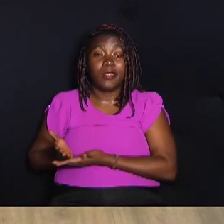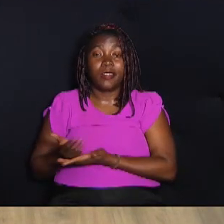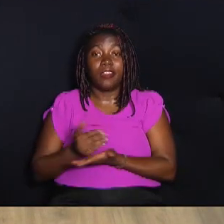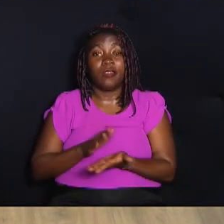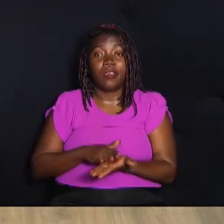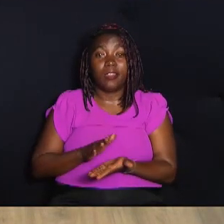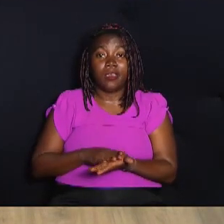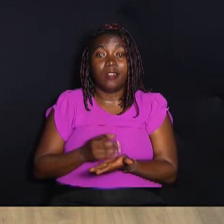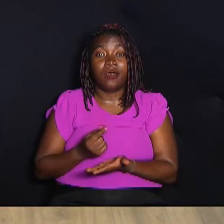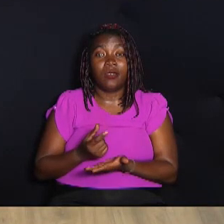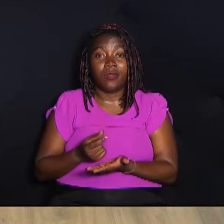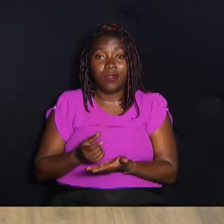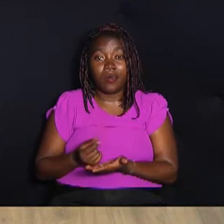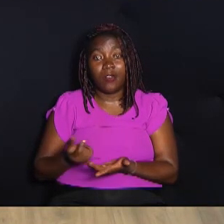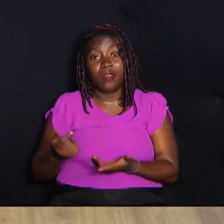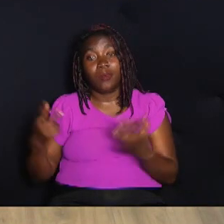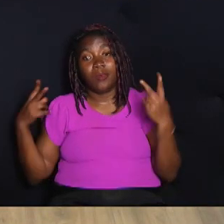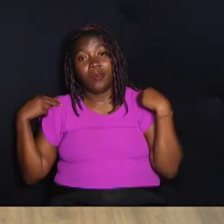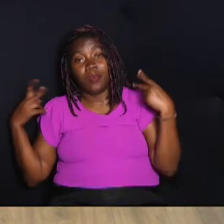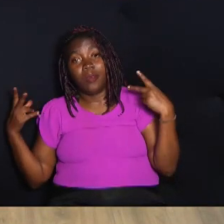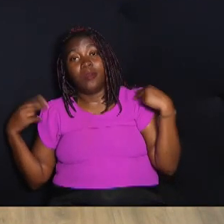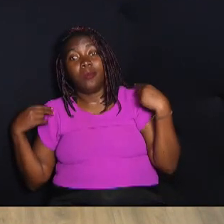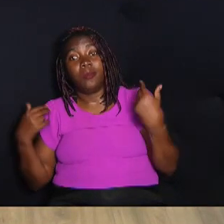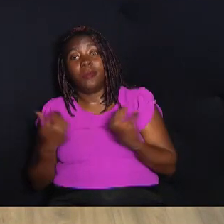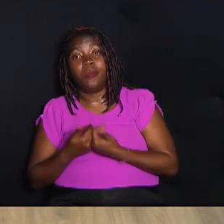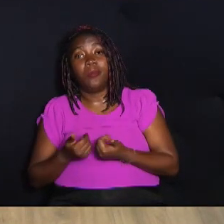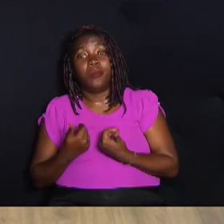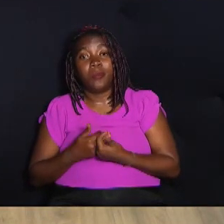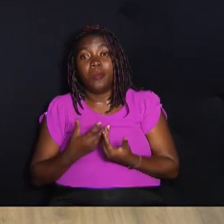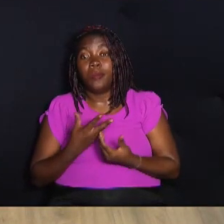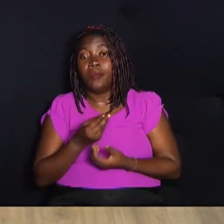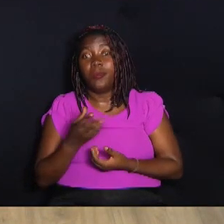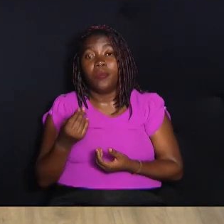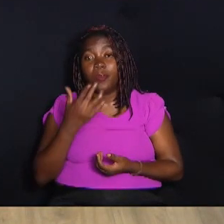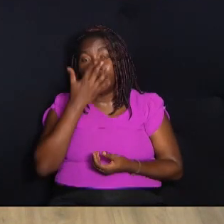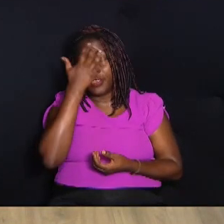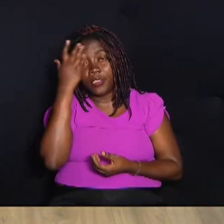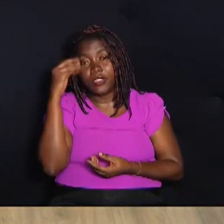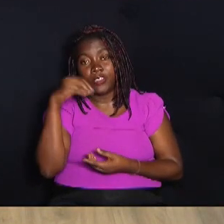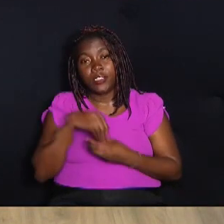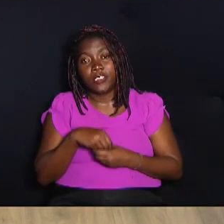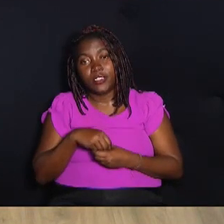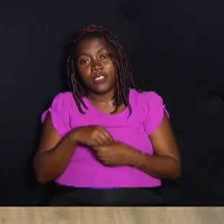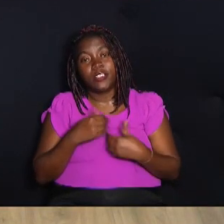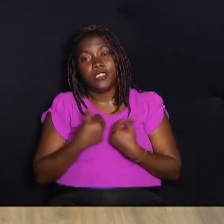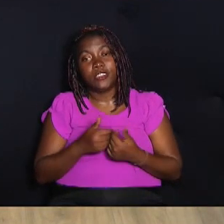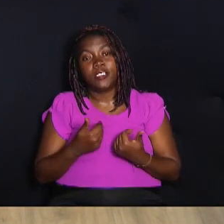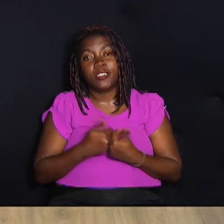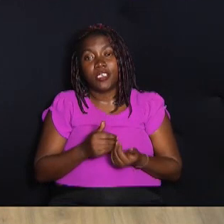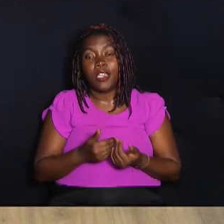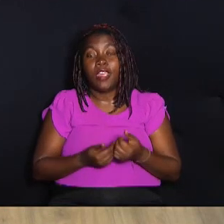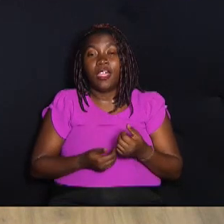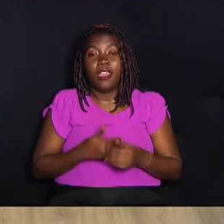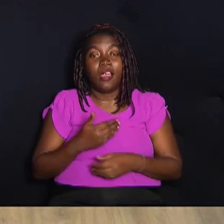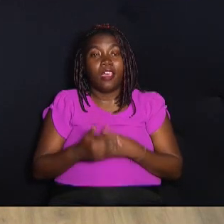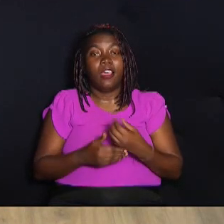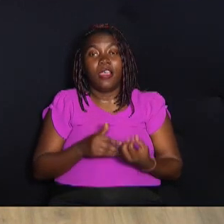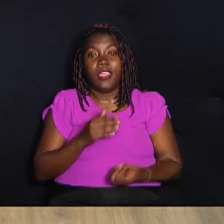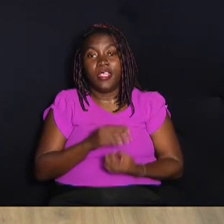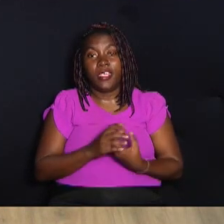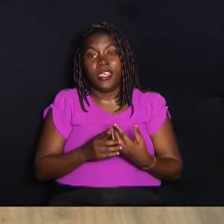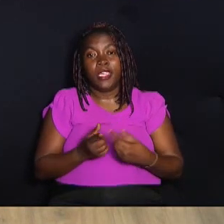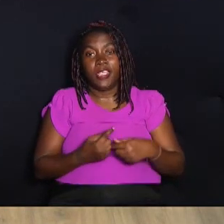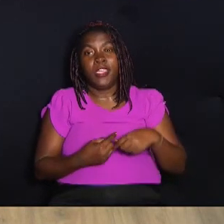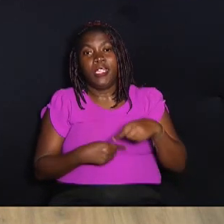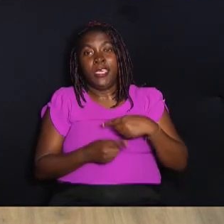motorista, tinha muita gente, né, dentro do transporte público, a gente acabava interagindo.